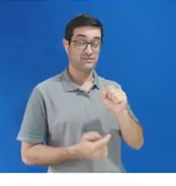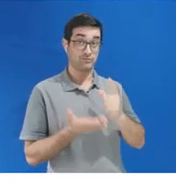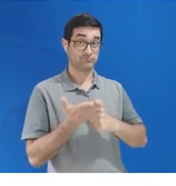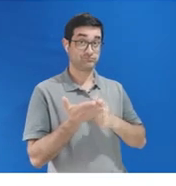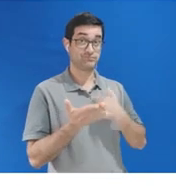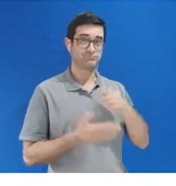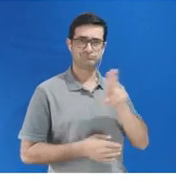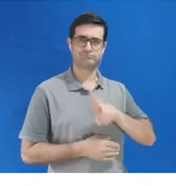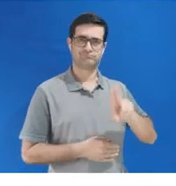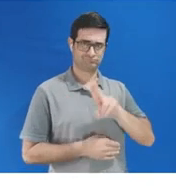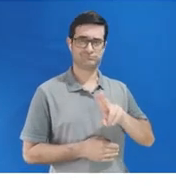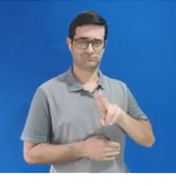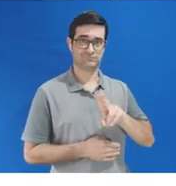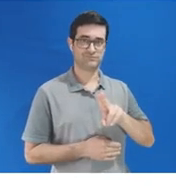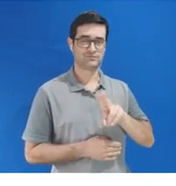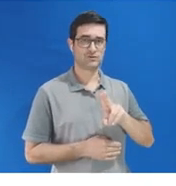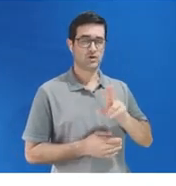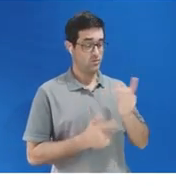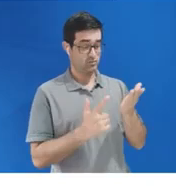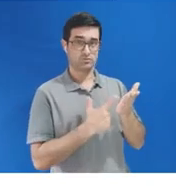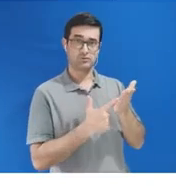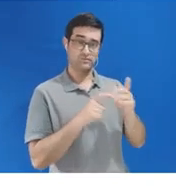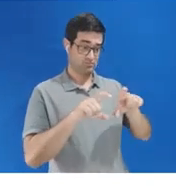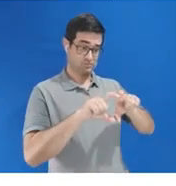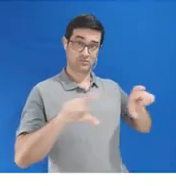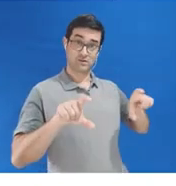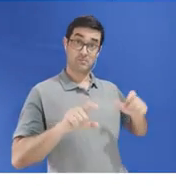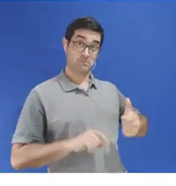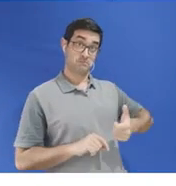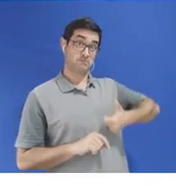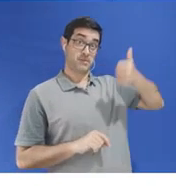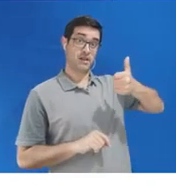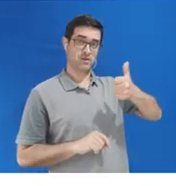justamente agora um pouco melhorada em relação